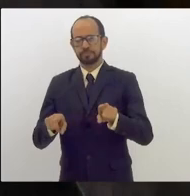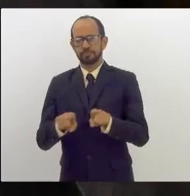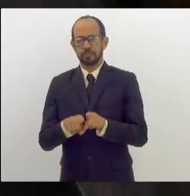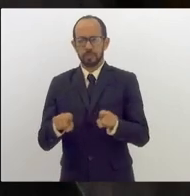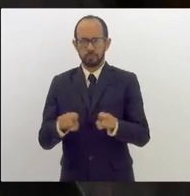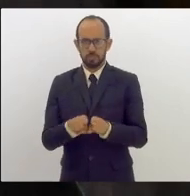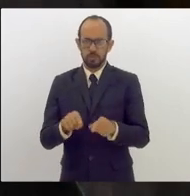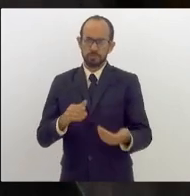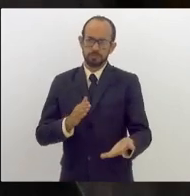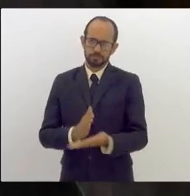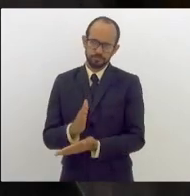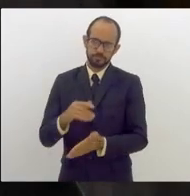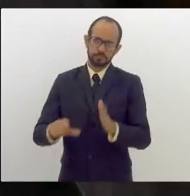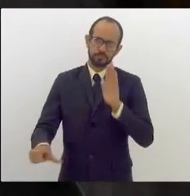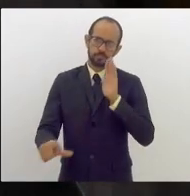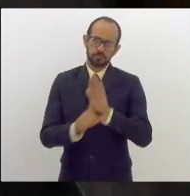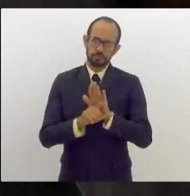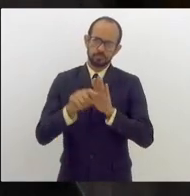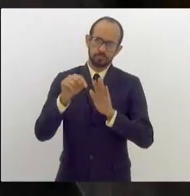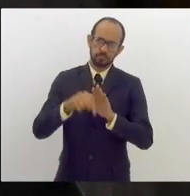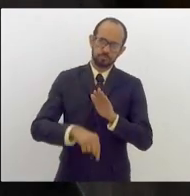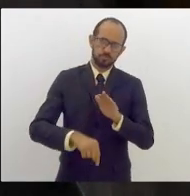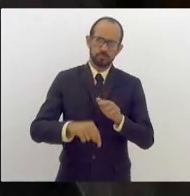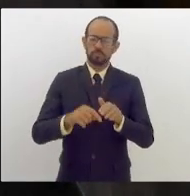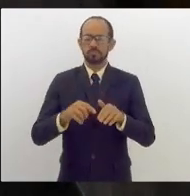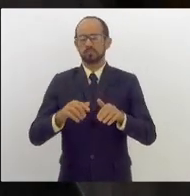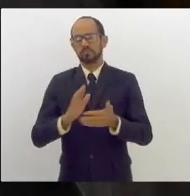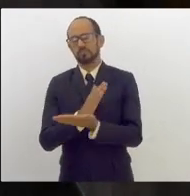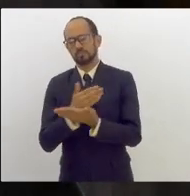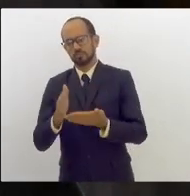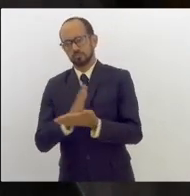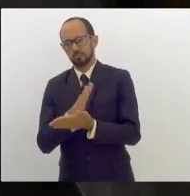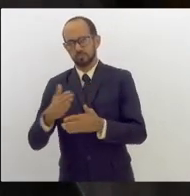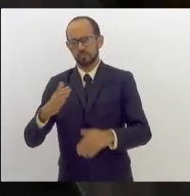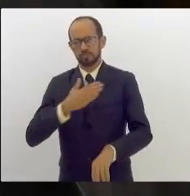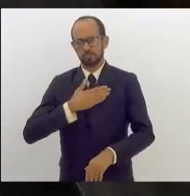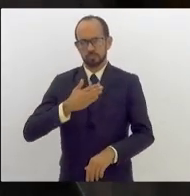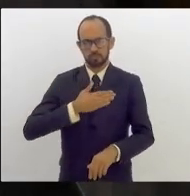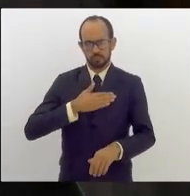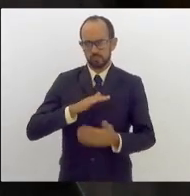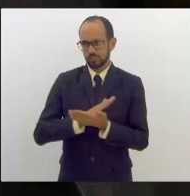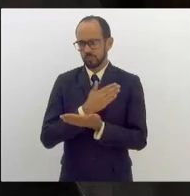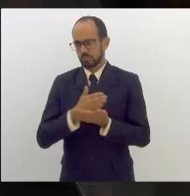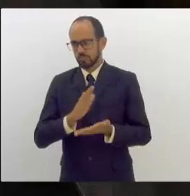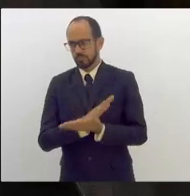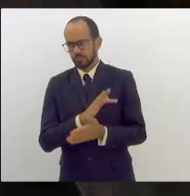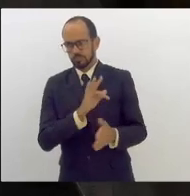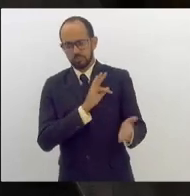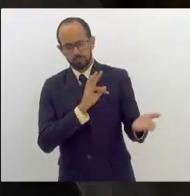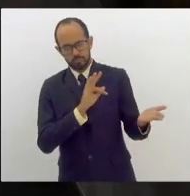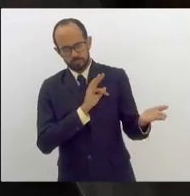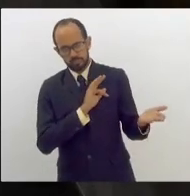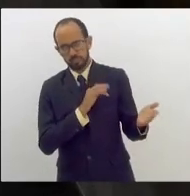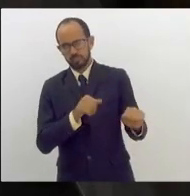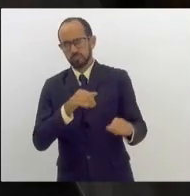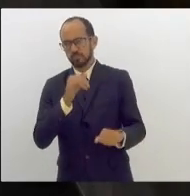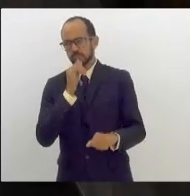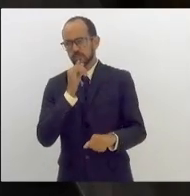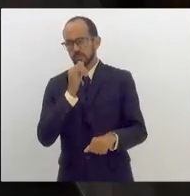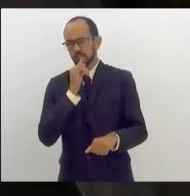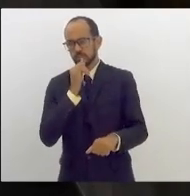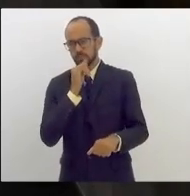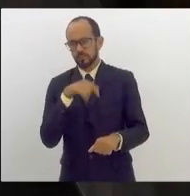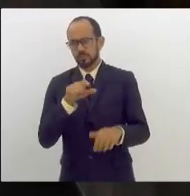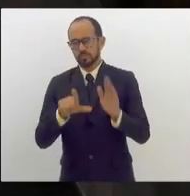aprovamos leis nessa casa Muitas delas de minha autoria autoria da deputada Marta Rocha como a lei que